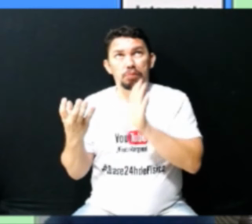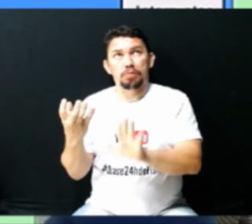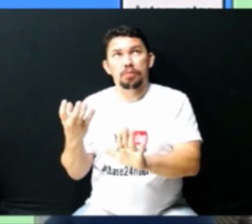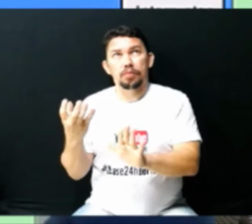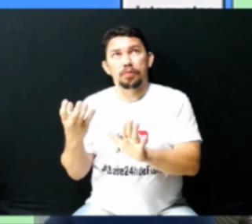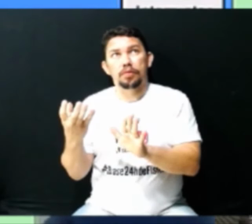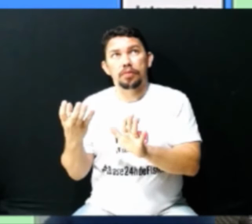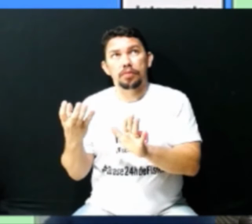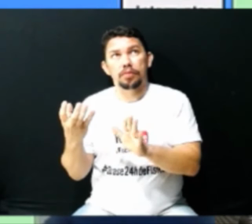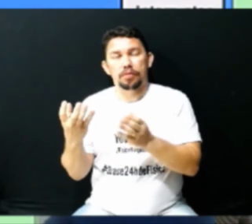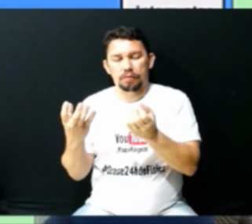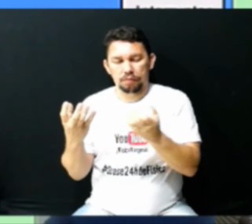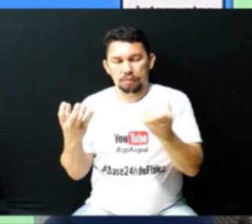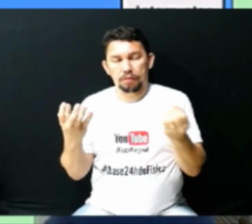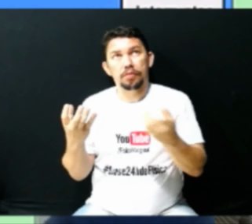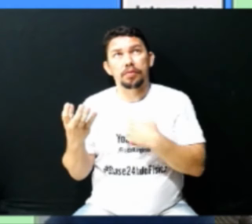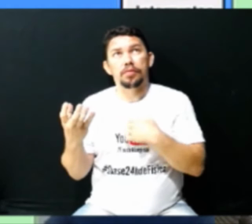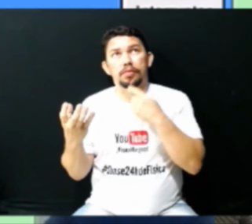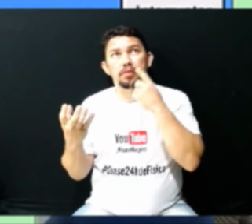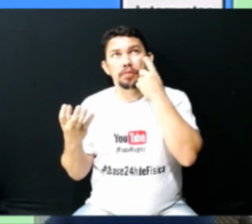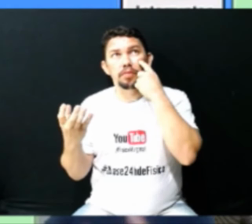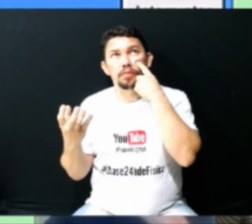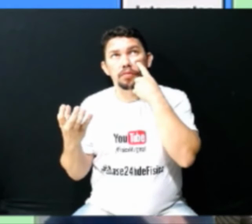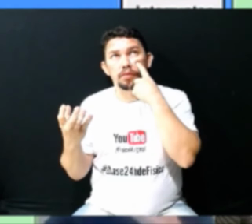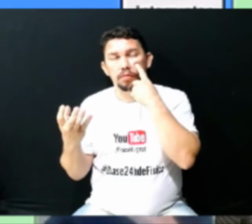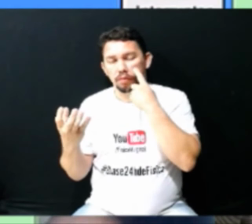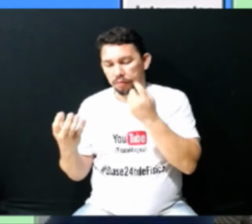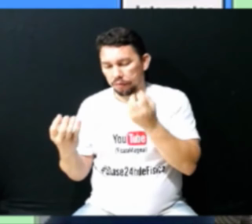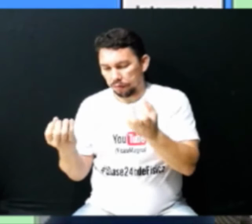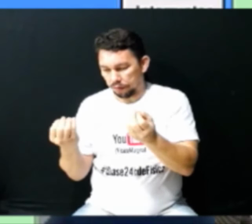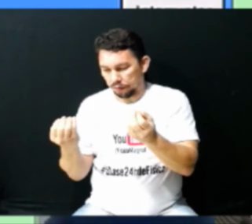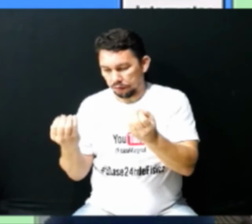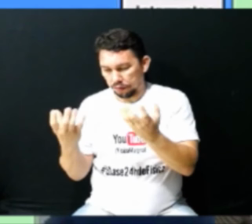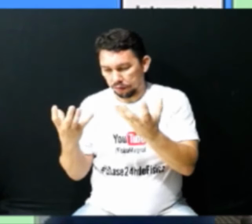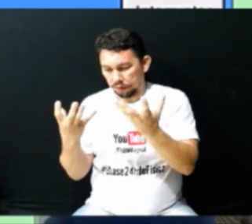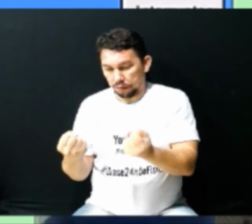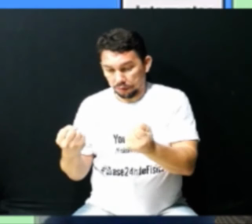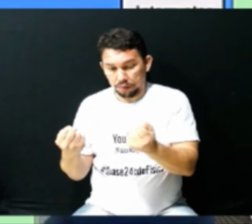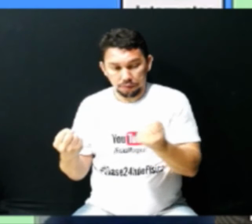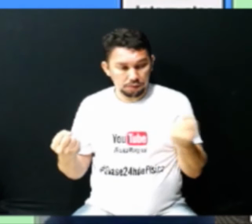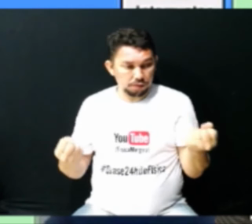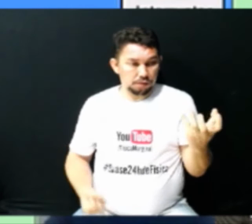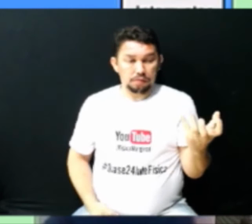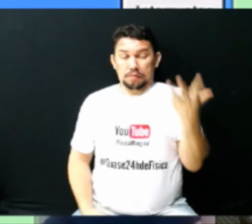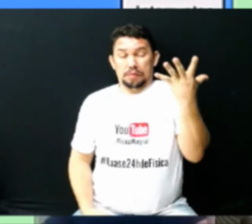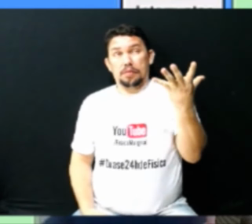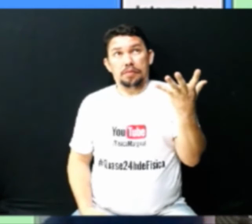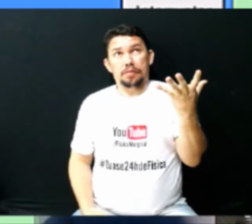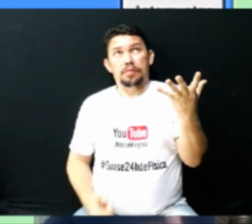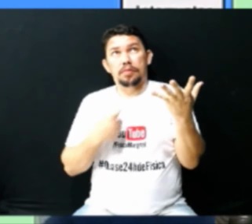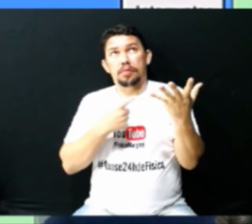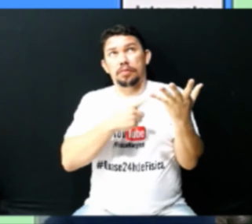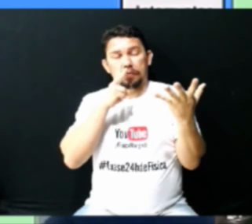Observe agora que eu apaguei as duas lâmpadas e o brilho da terceira aqui, ó, aumentou bastante. A corrente do circuito aumentou bastante, porque